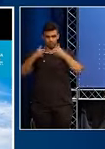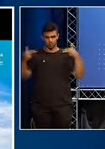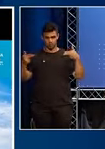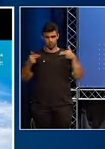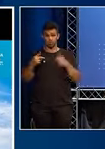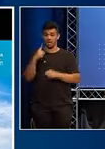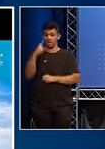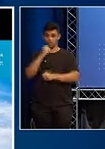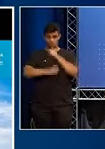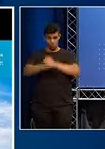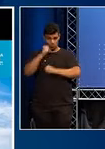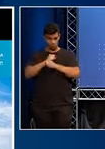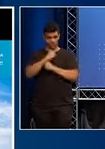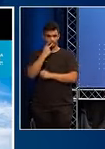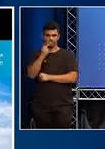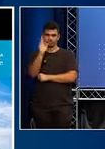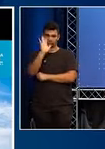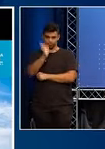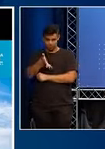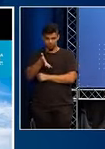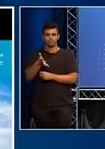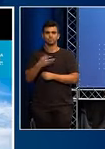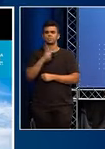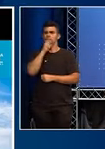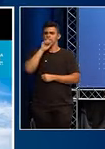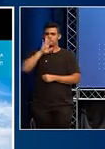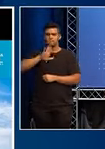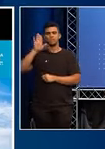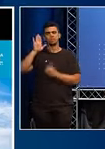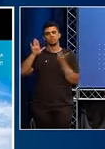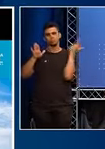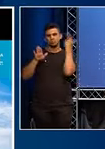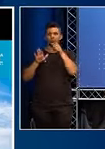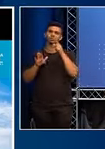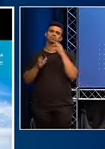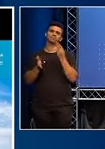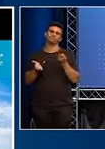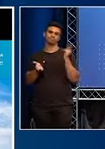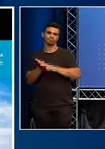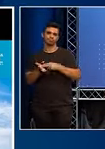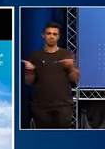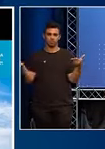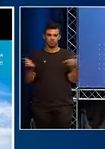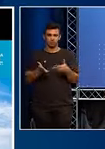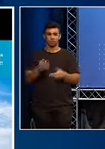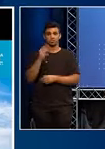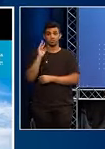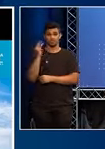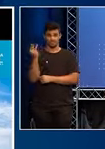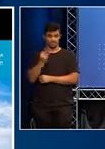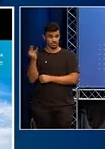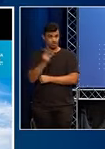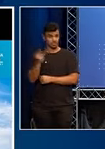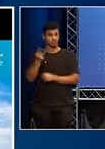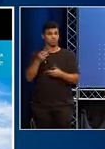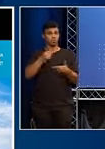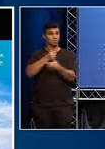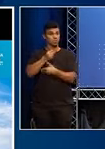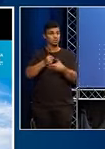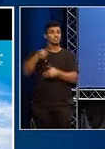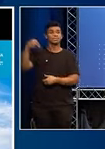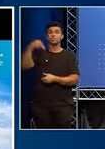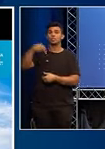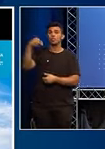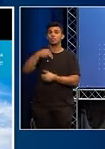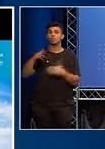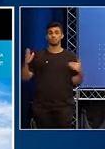ano atrás, nós prometemos e cumprimos. Somos os 3º com a base de novembro, e até junho, acho que em abril,